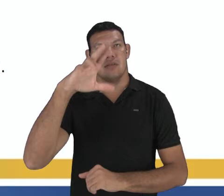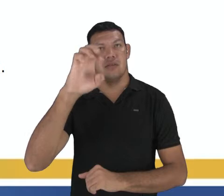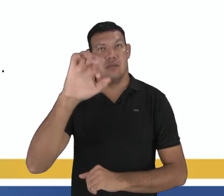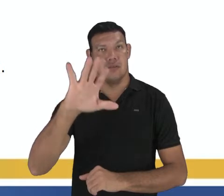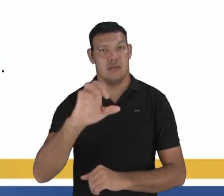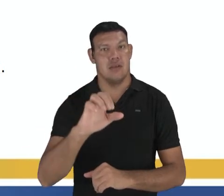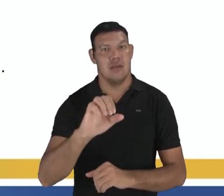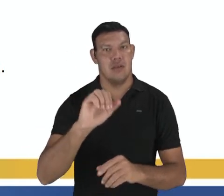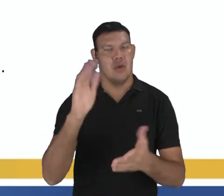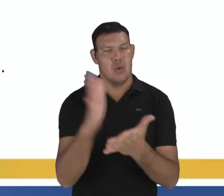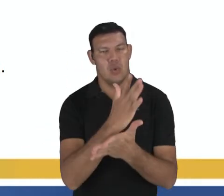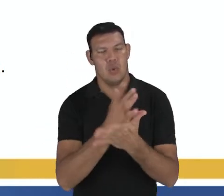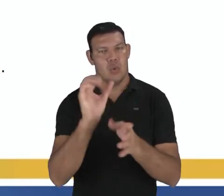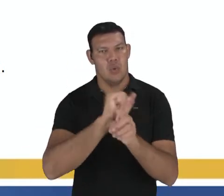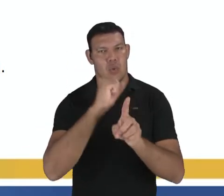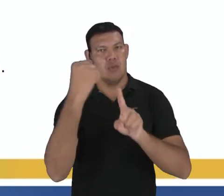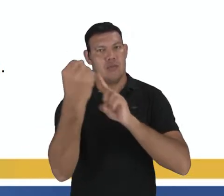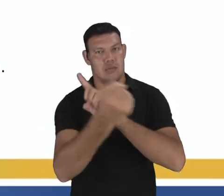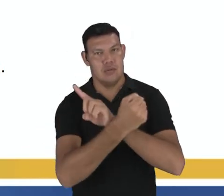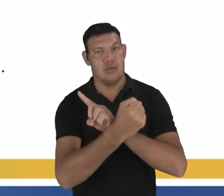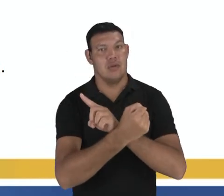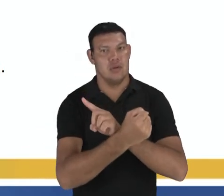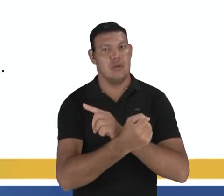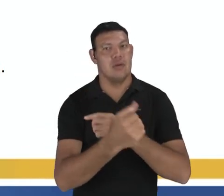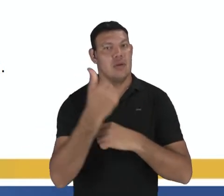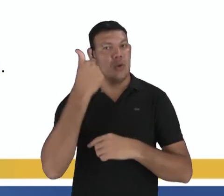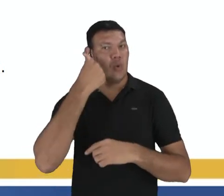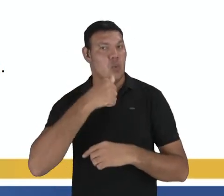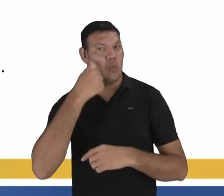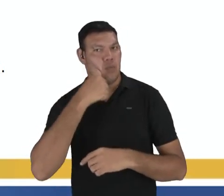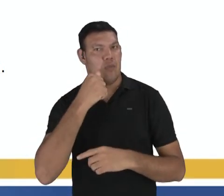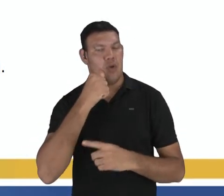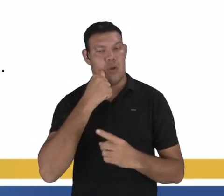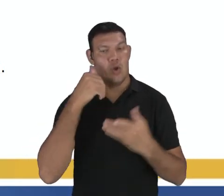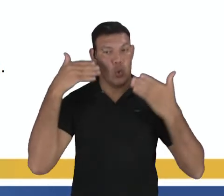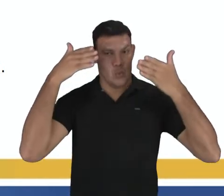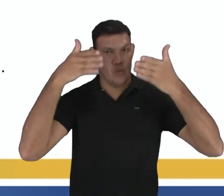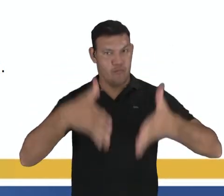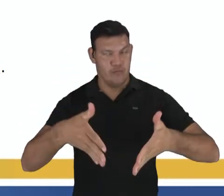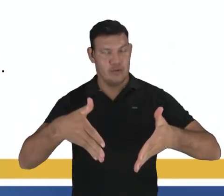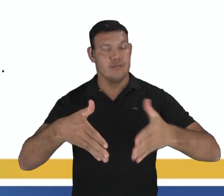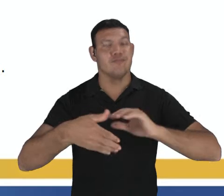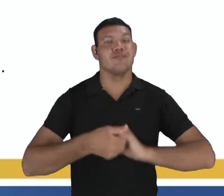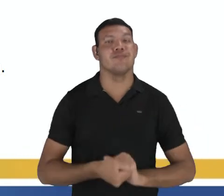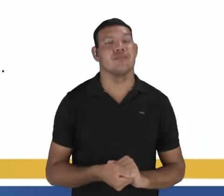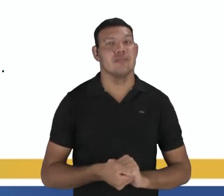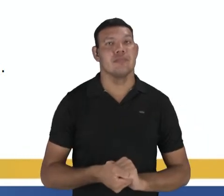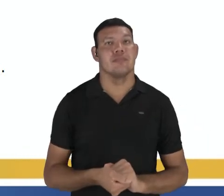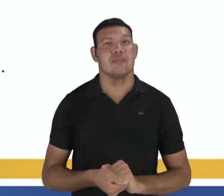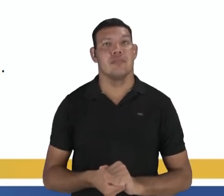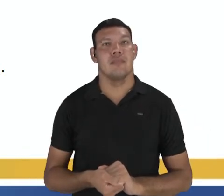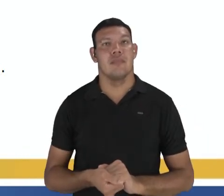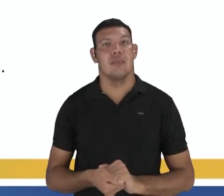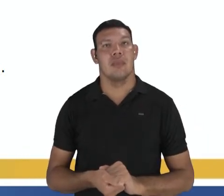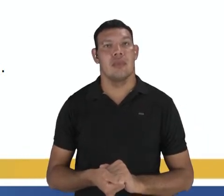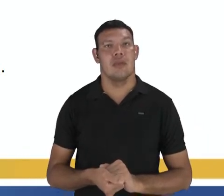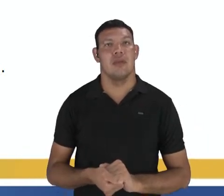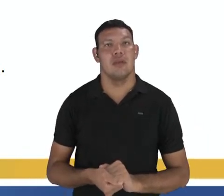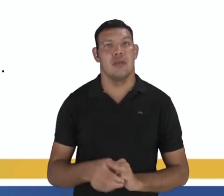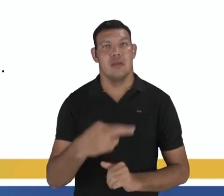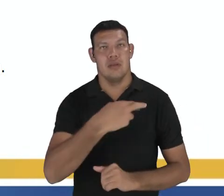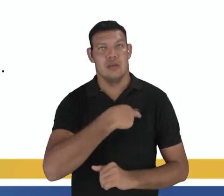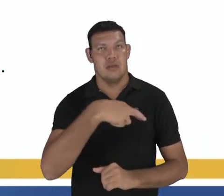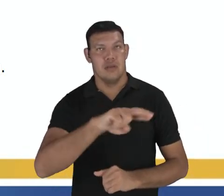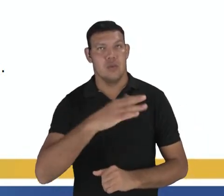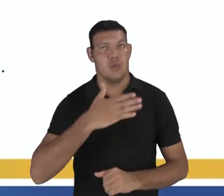que em algumas sociedades a gente tem o matrilinear, né? A mulher aí como figura central, né? A gente vai ter a presença da